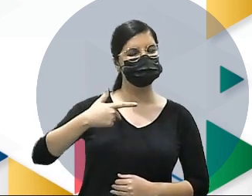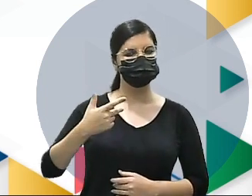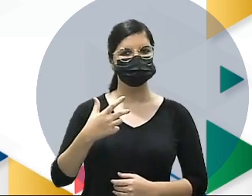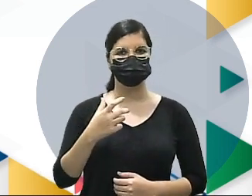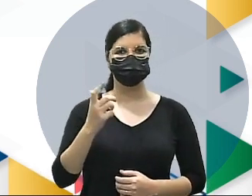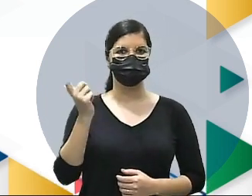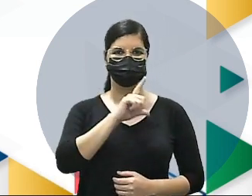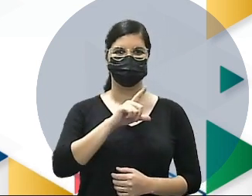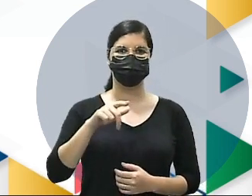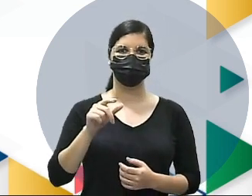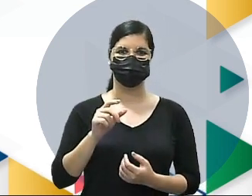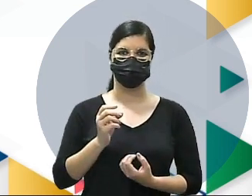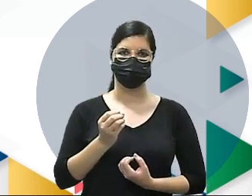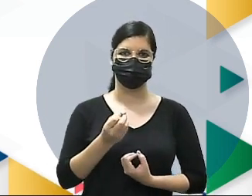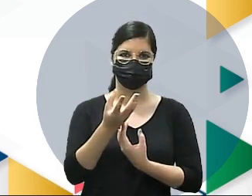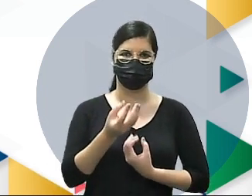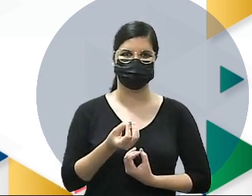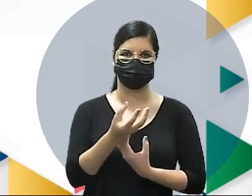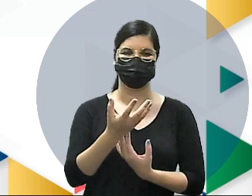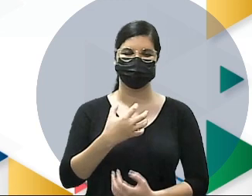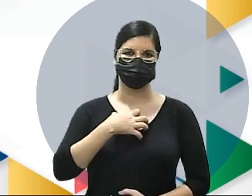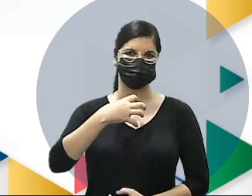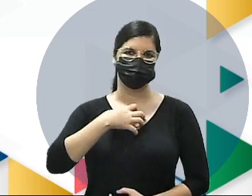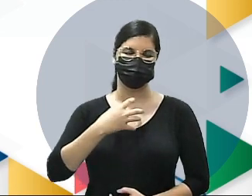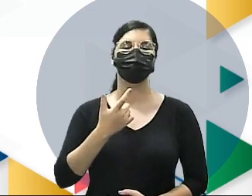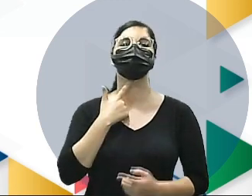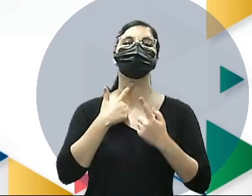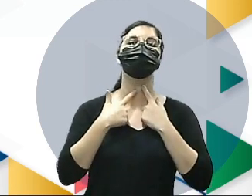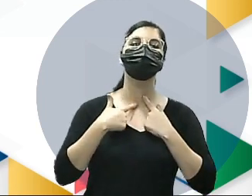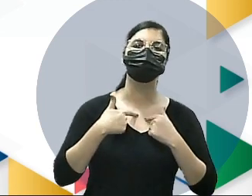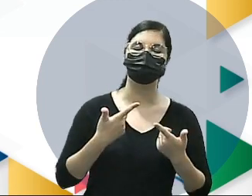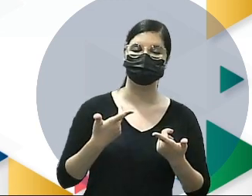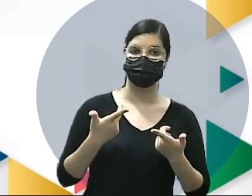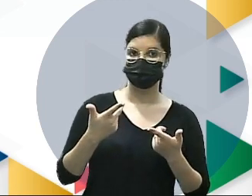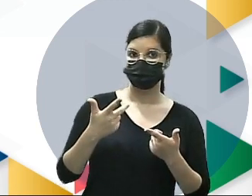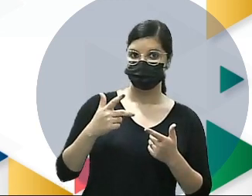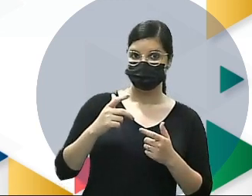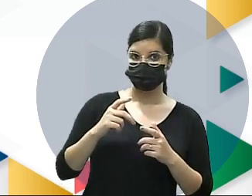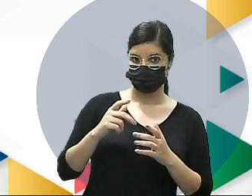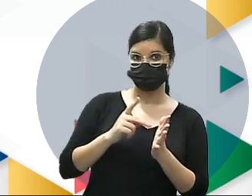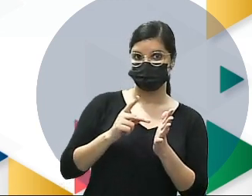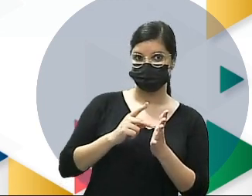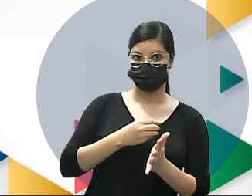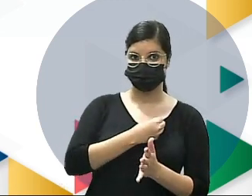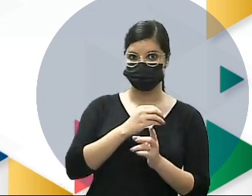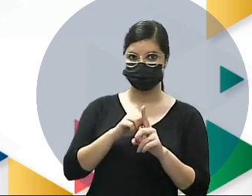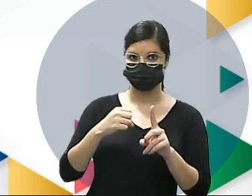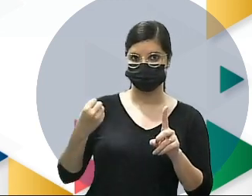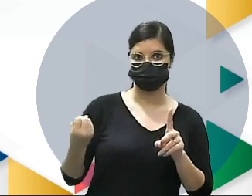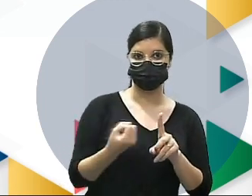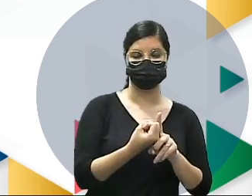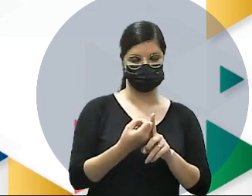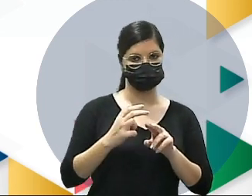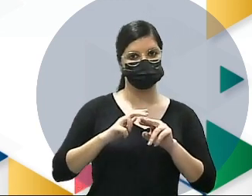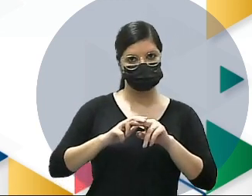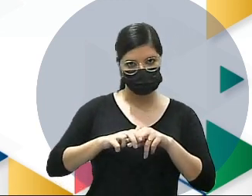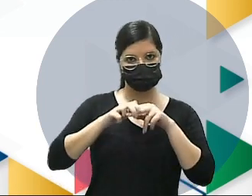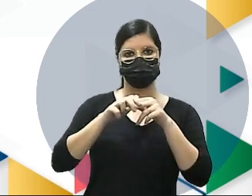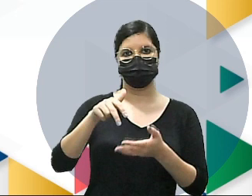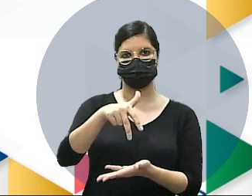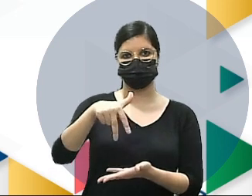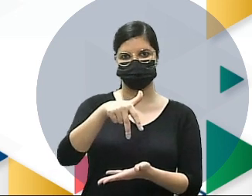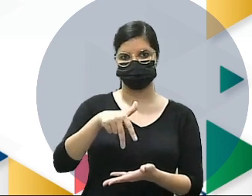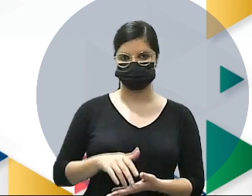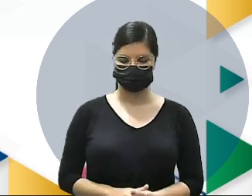expressar não é o sentimentos vontades e expressão a realidade social através da dança tá então